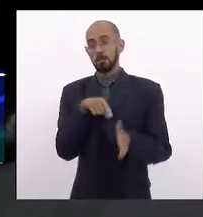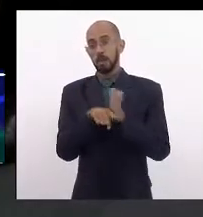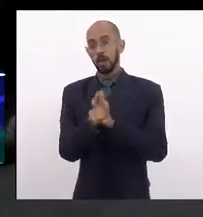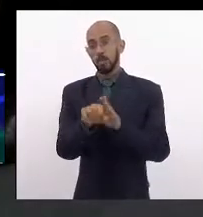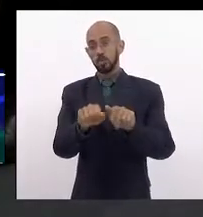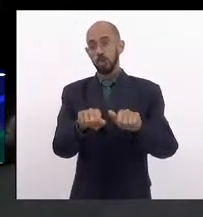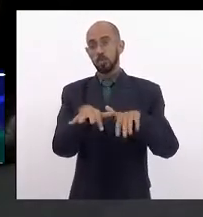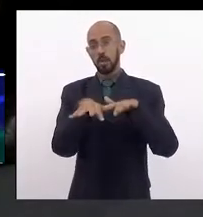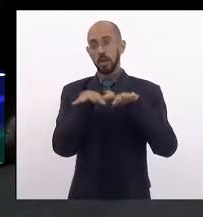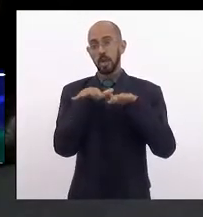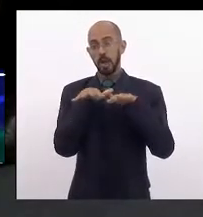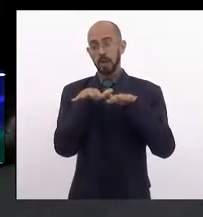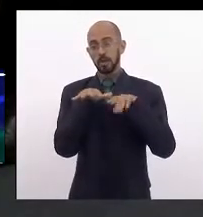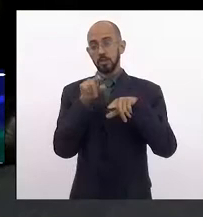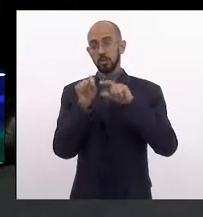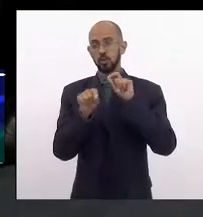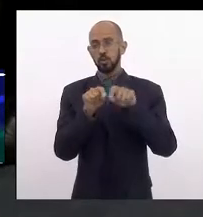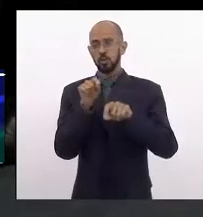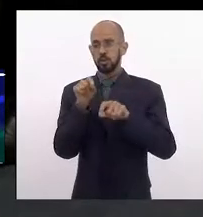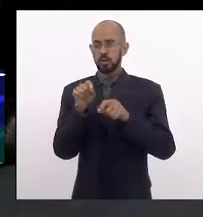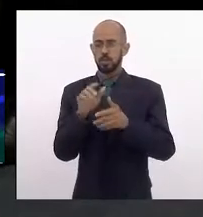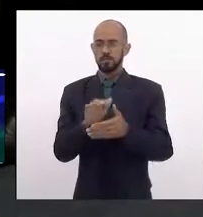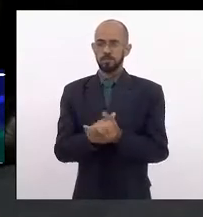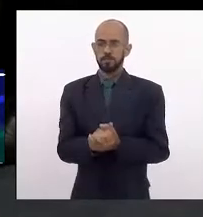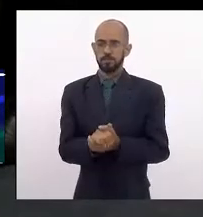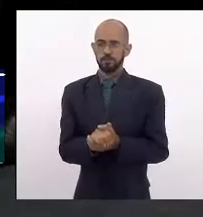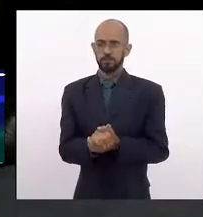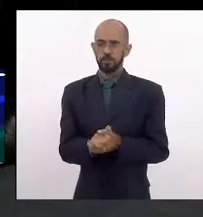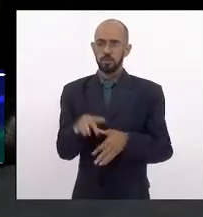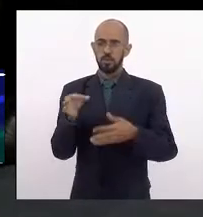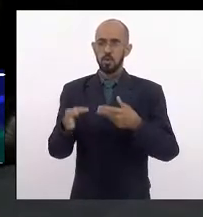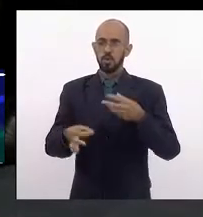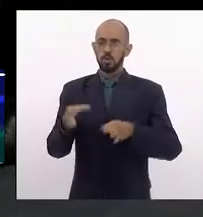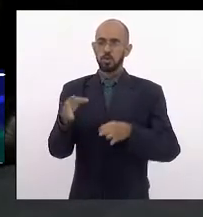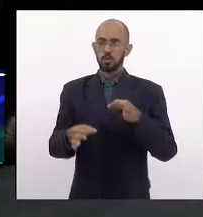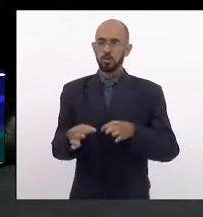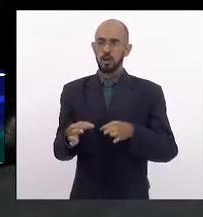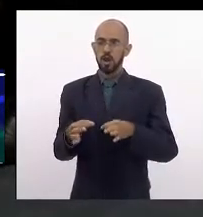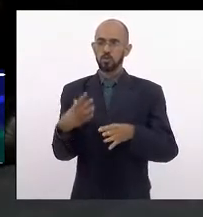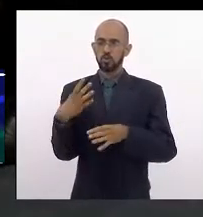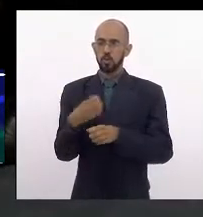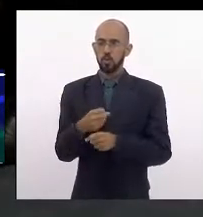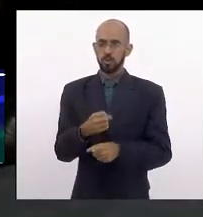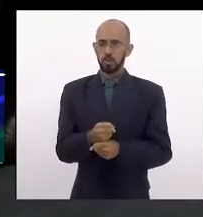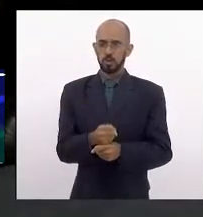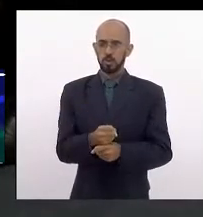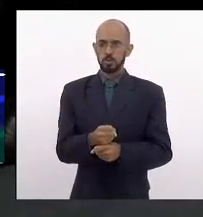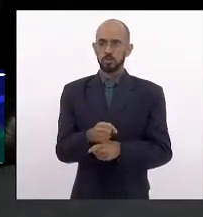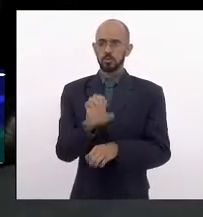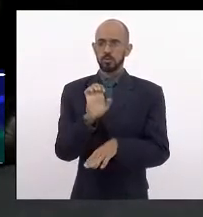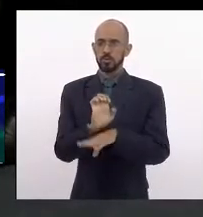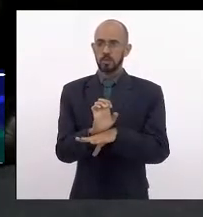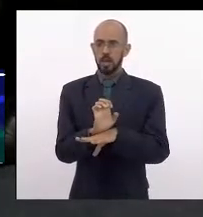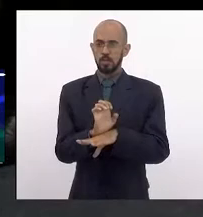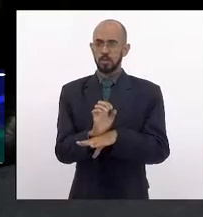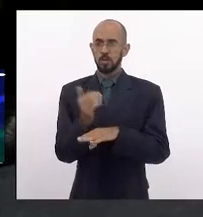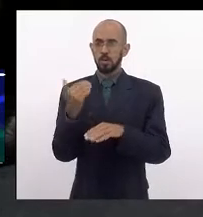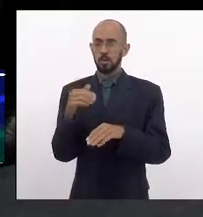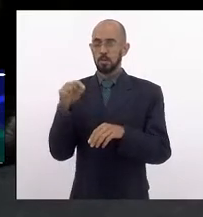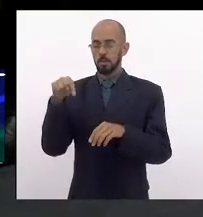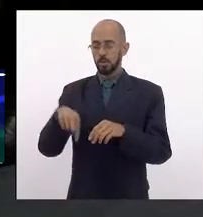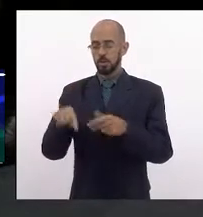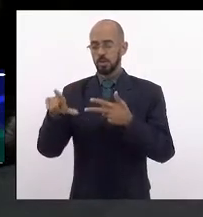ao plenário a seguinte questão de ordem o Tribunal de Contas do Estado mandou aqui para